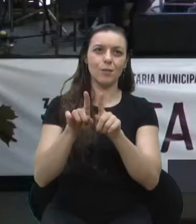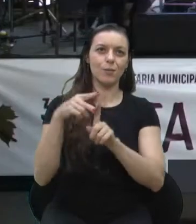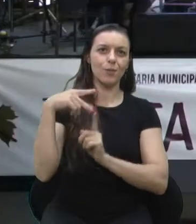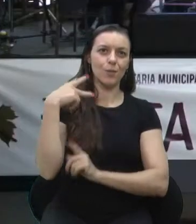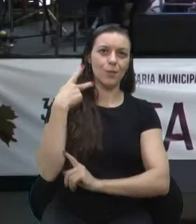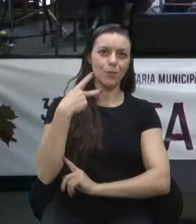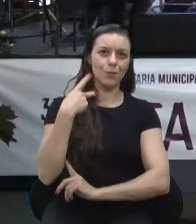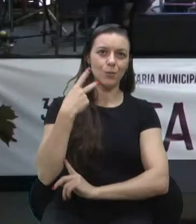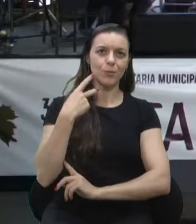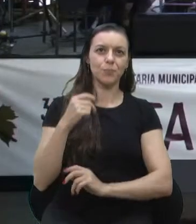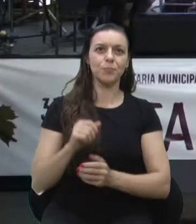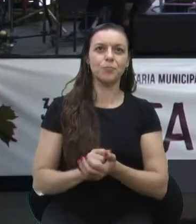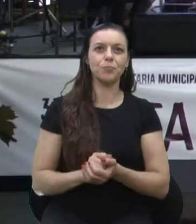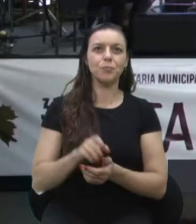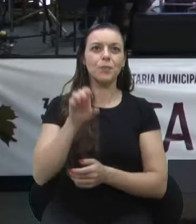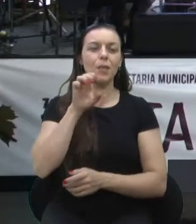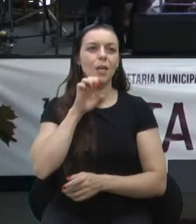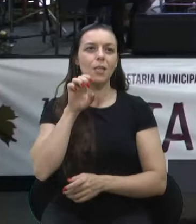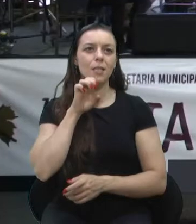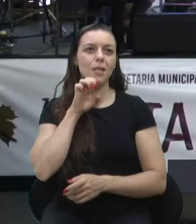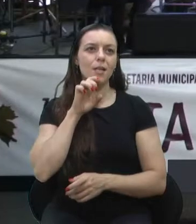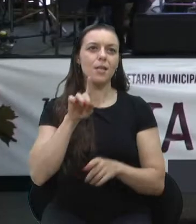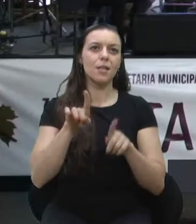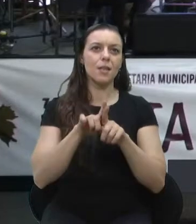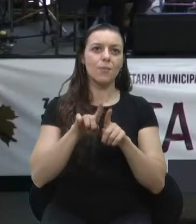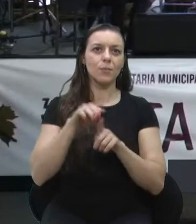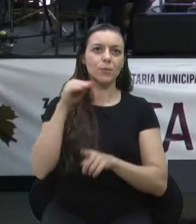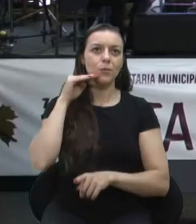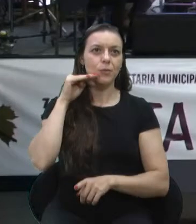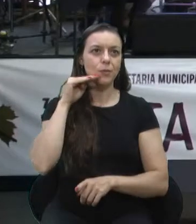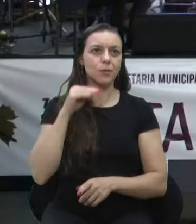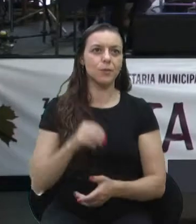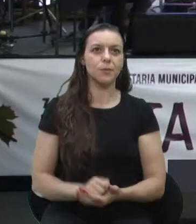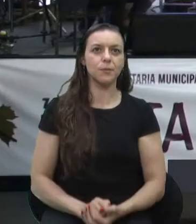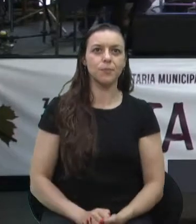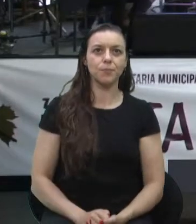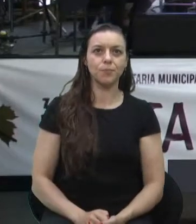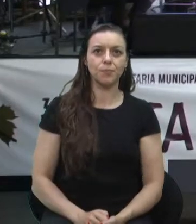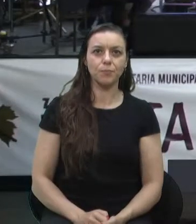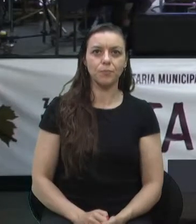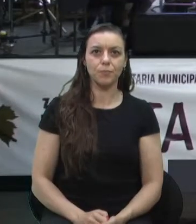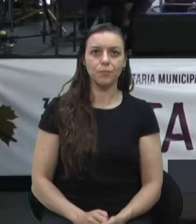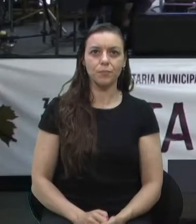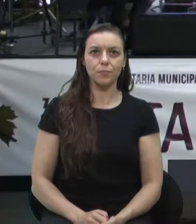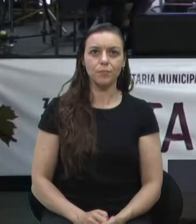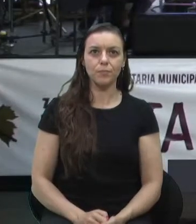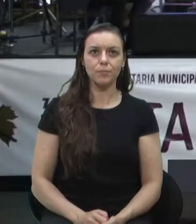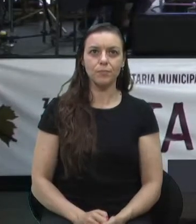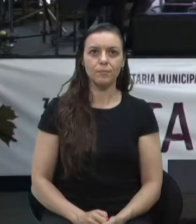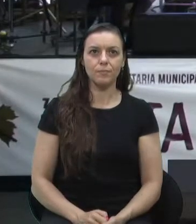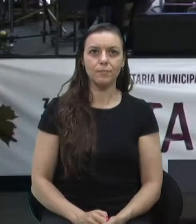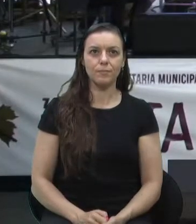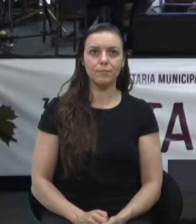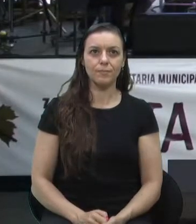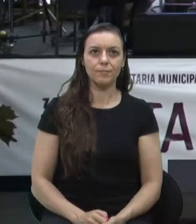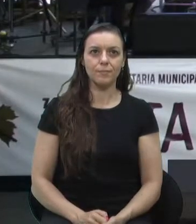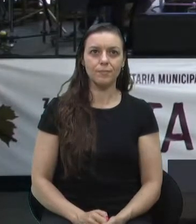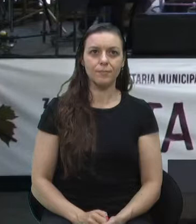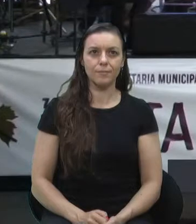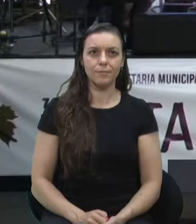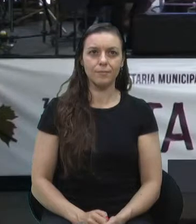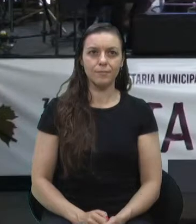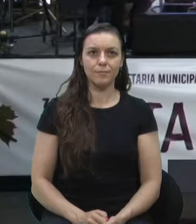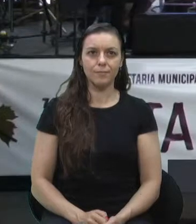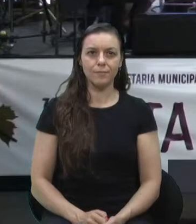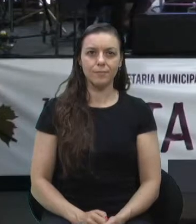vereadora Estela, em seguida vereador Bortolo. Tem secretário de segurança também. Pode usar o teu.